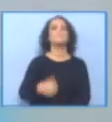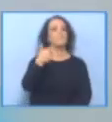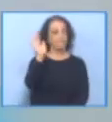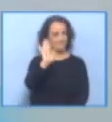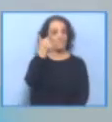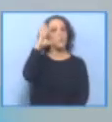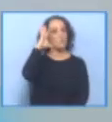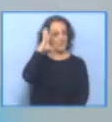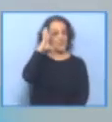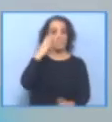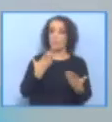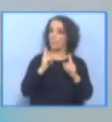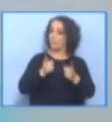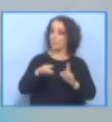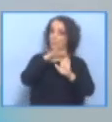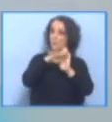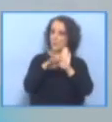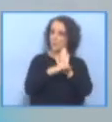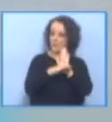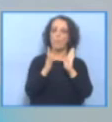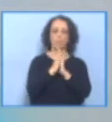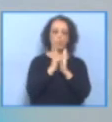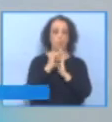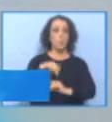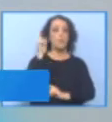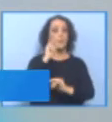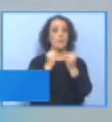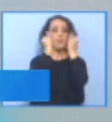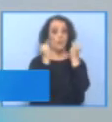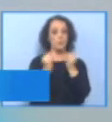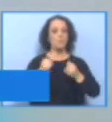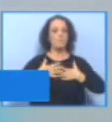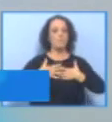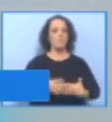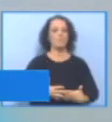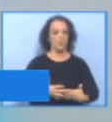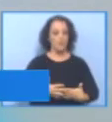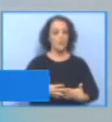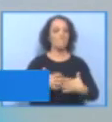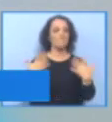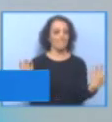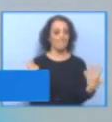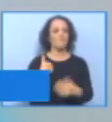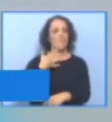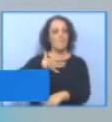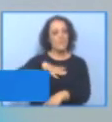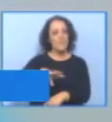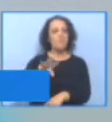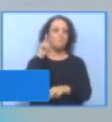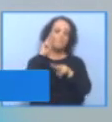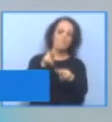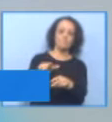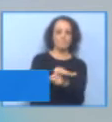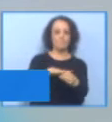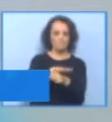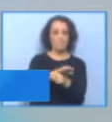Olá, muito boa tarde. Começa aqui o programa Eclésia no Dia Internacional do Voluntariado. Por isso, queremos olhar esta